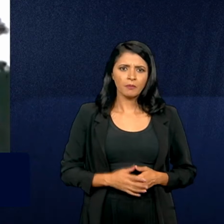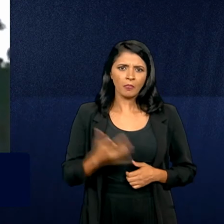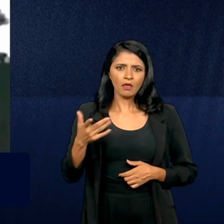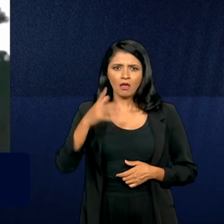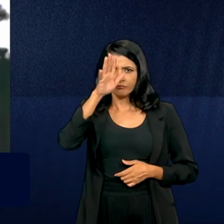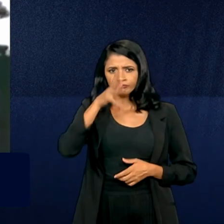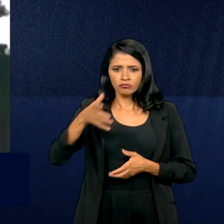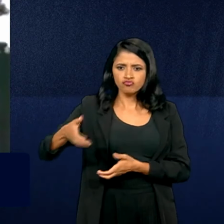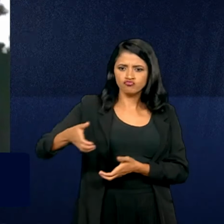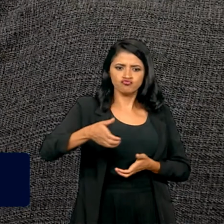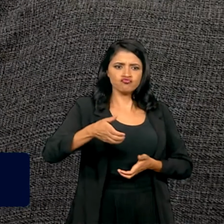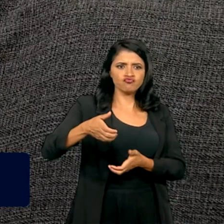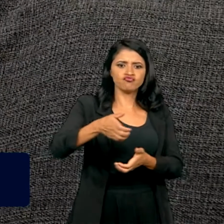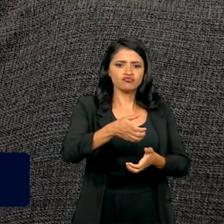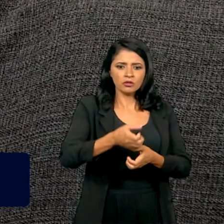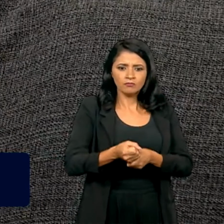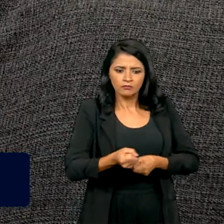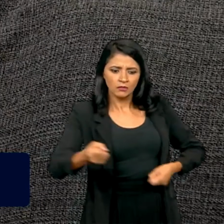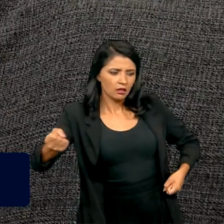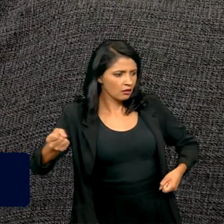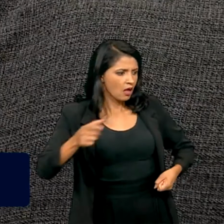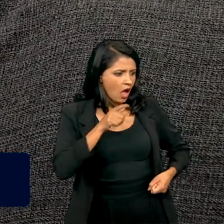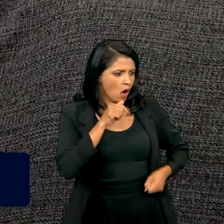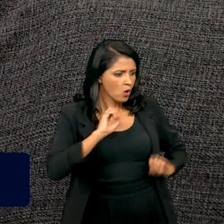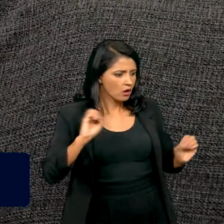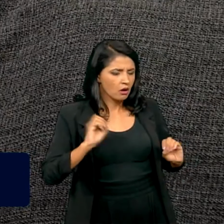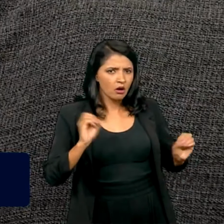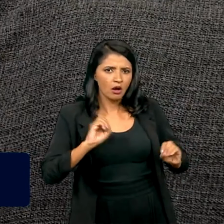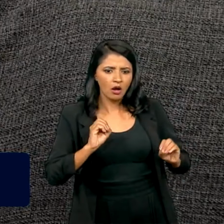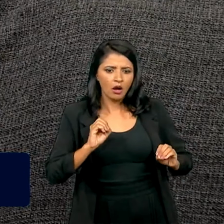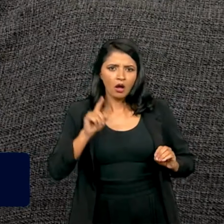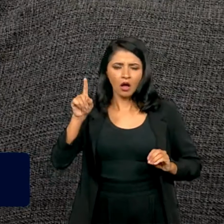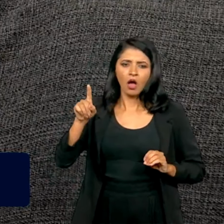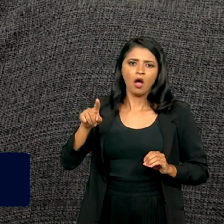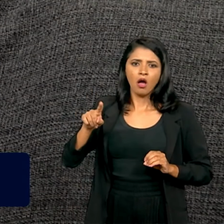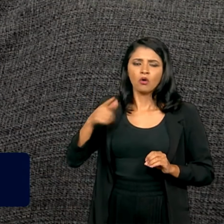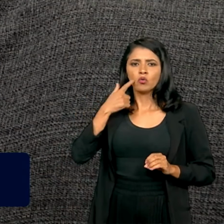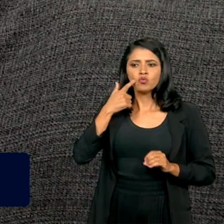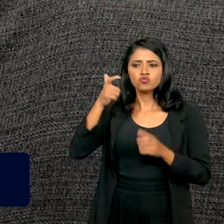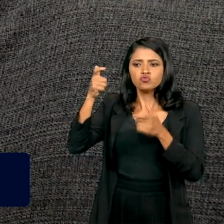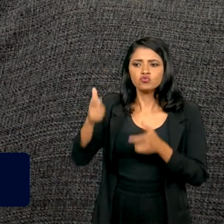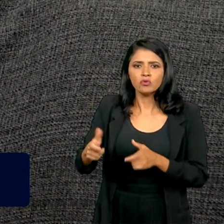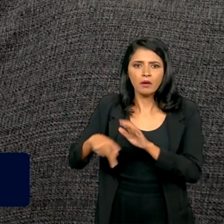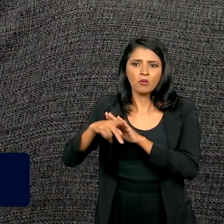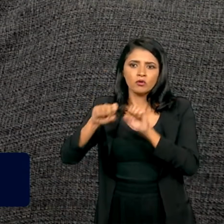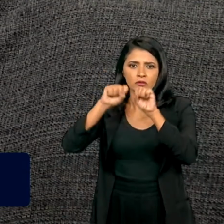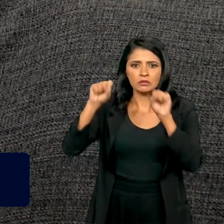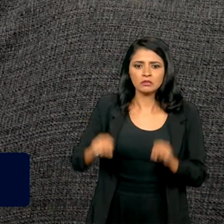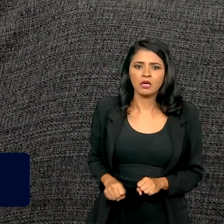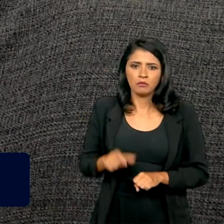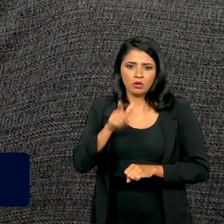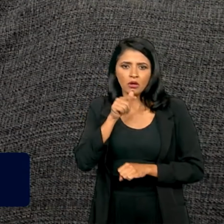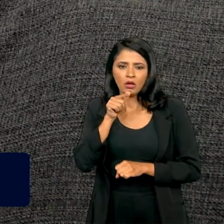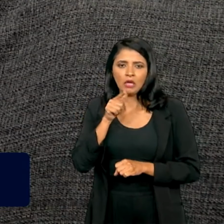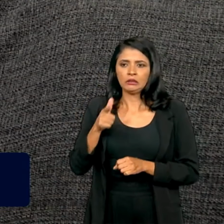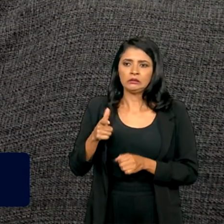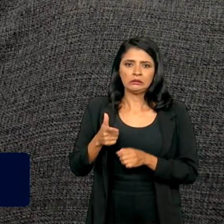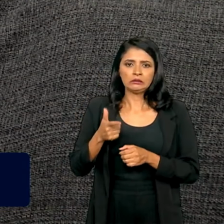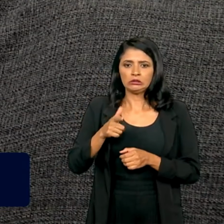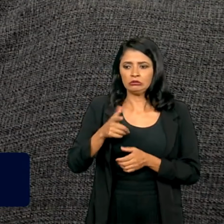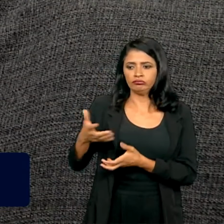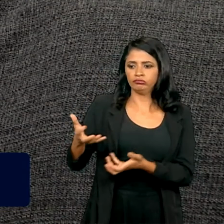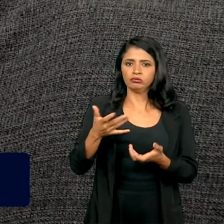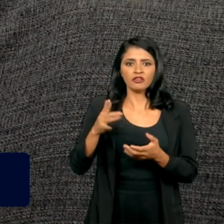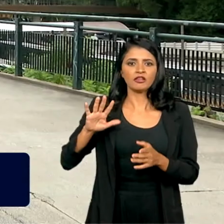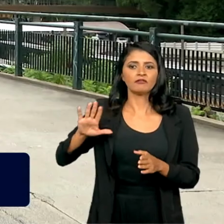de incêndio, não tinha água. O registro central do sistema de abastecimento de incêndio